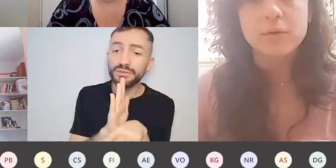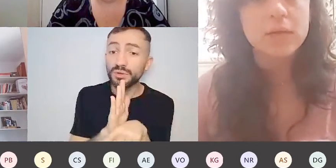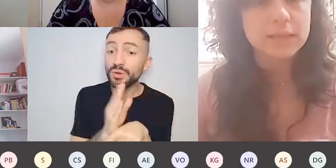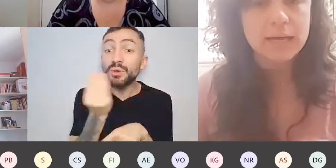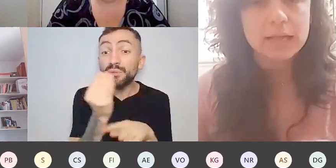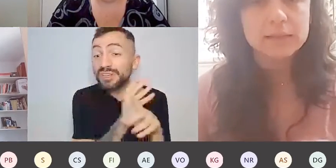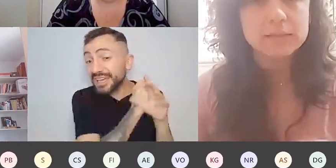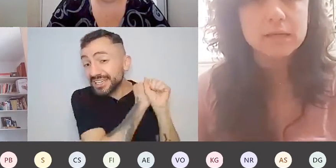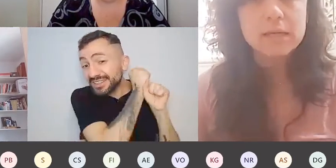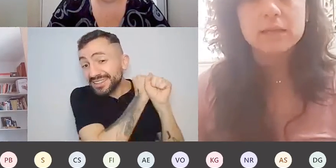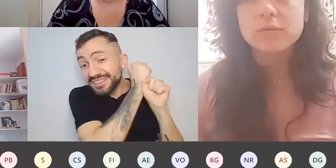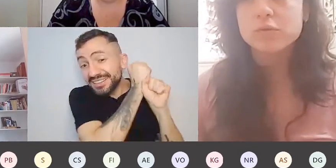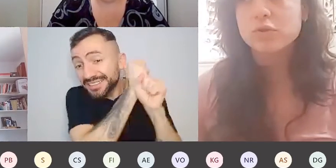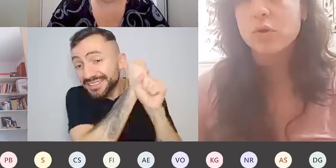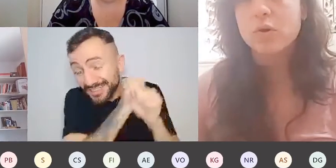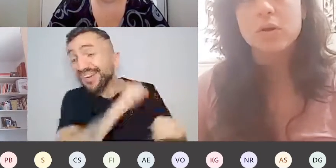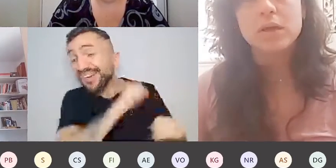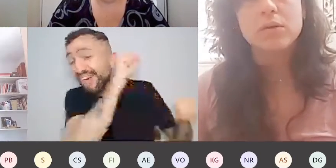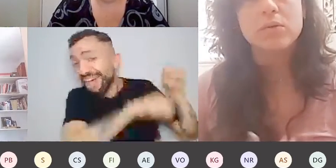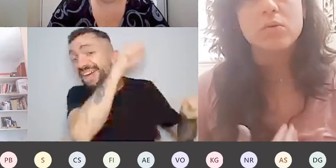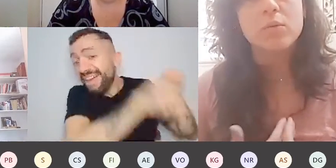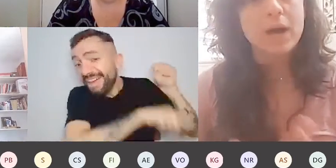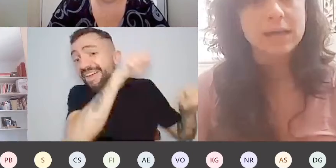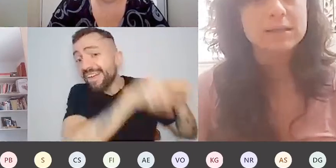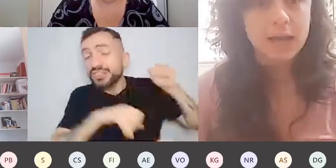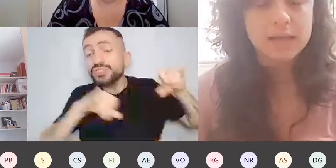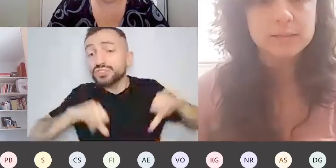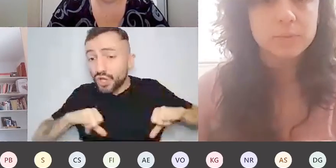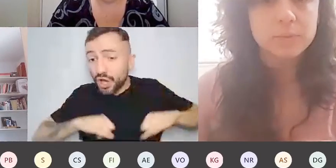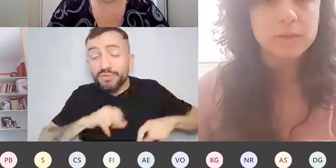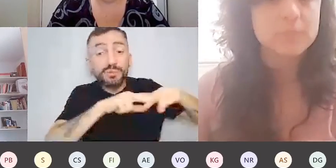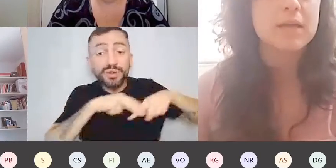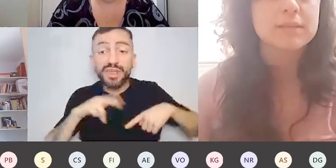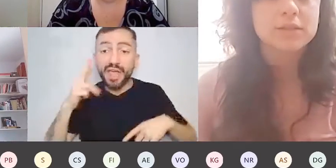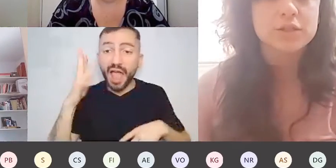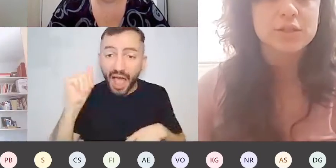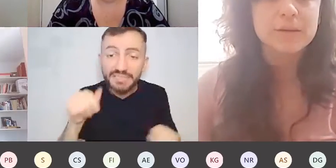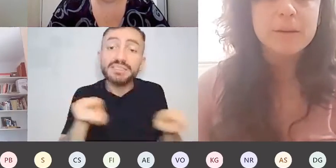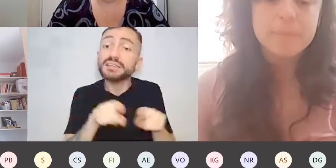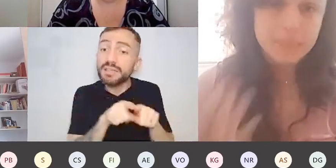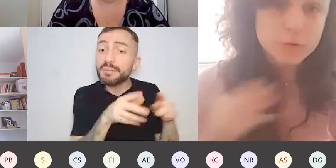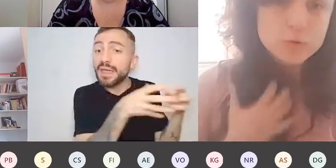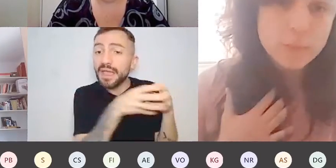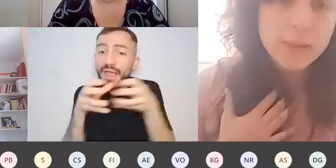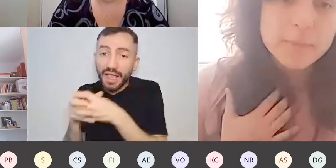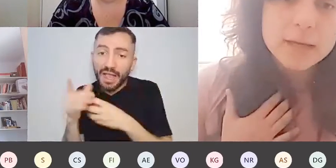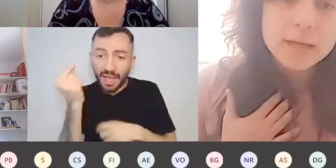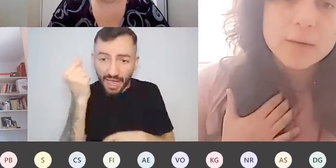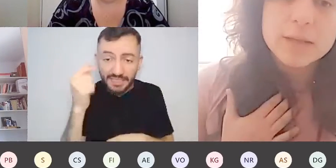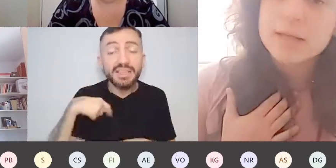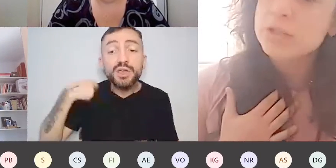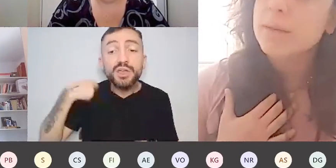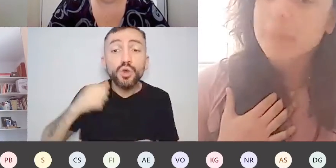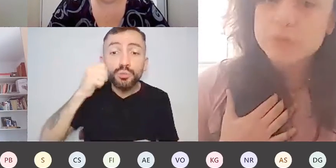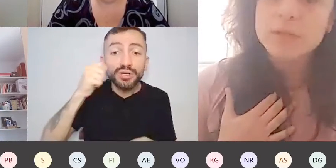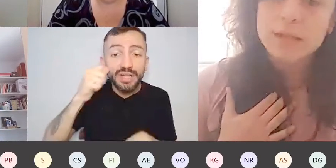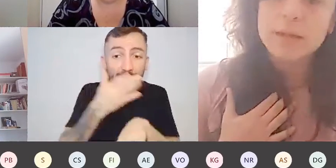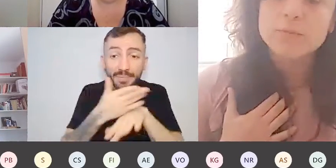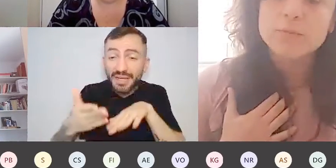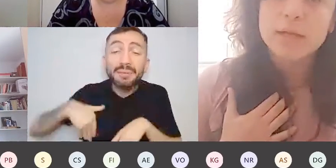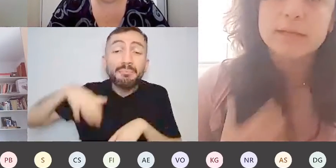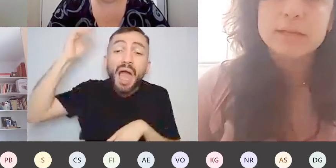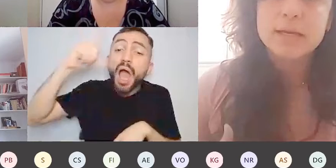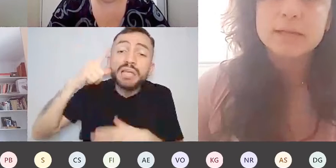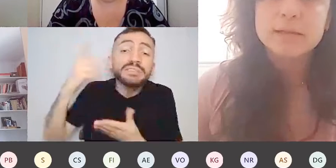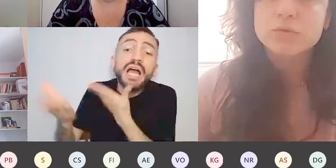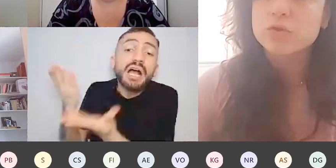historicamente violentadas, não só como raça e classe, porque as mulheres que eu sou uma mulher branca e eu atendia